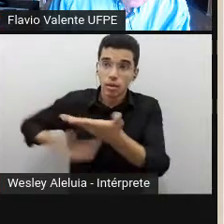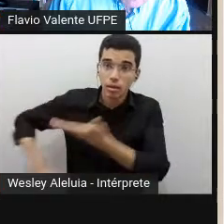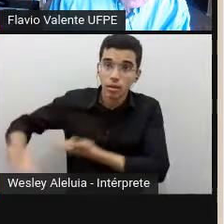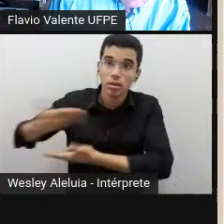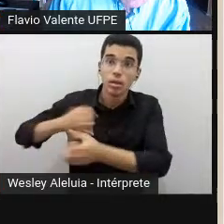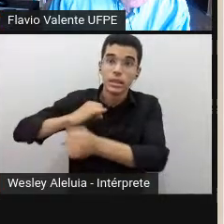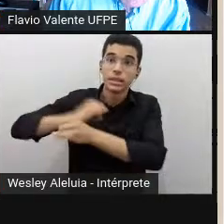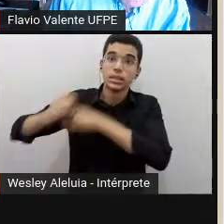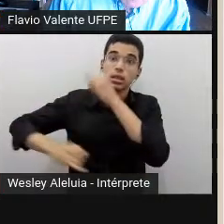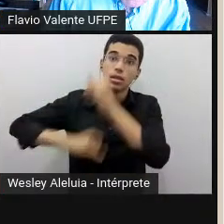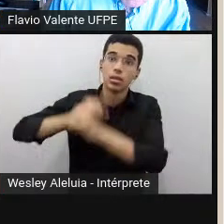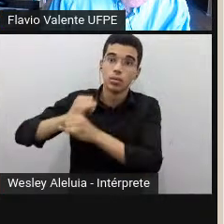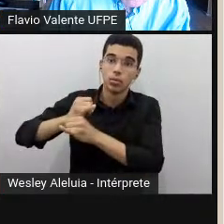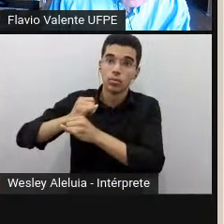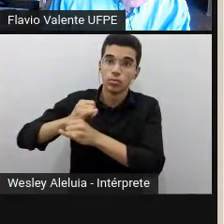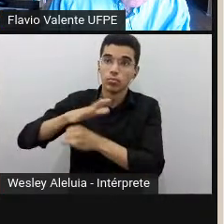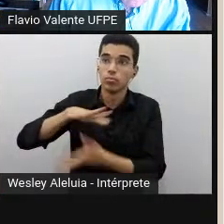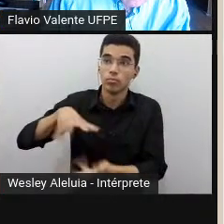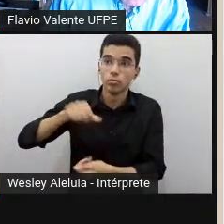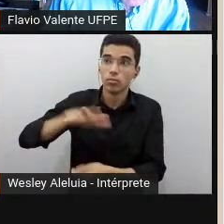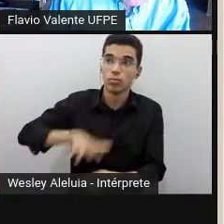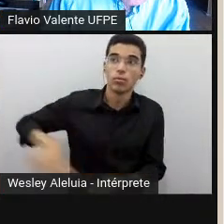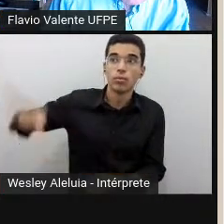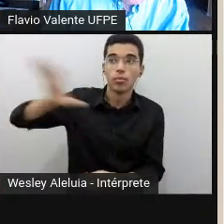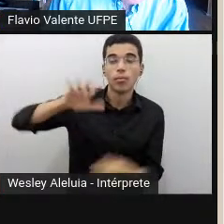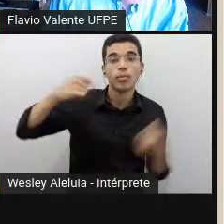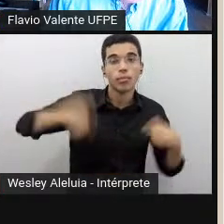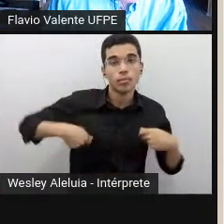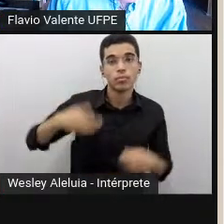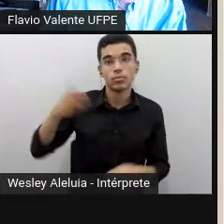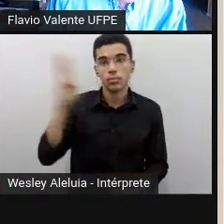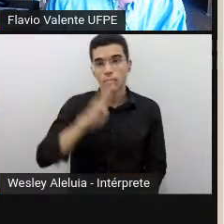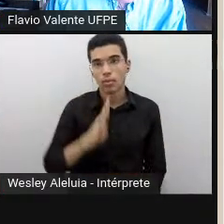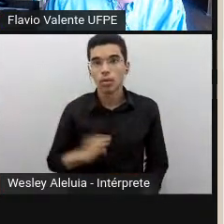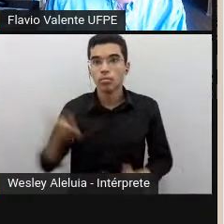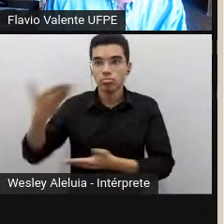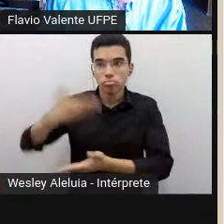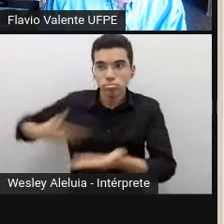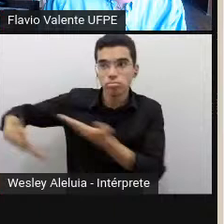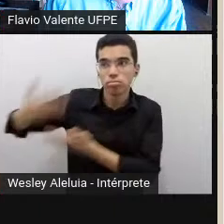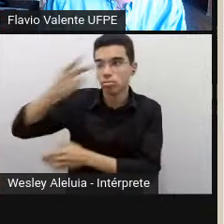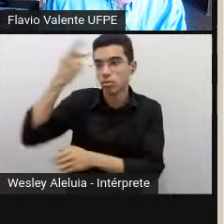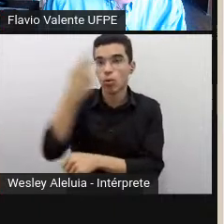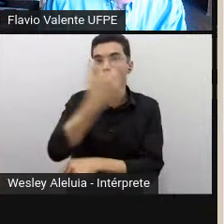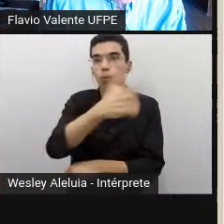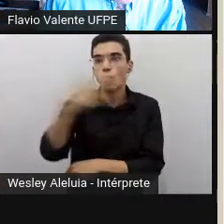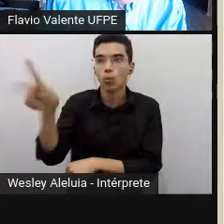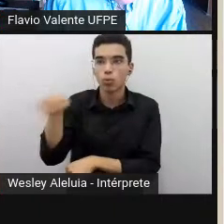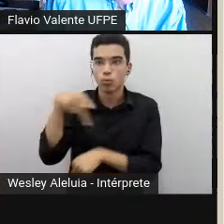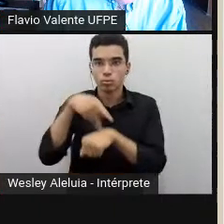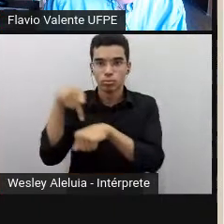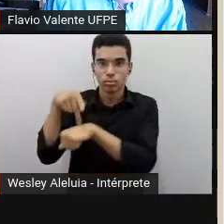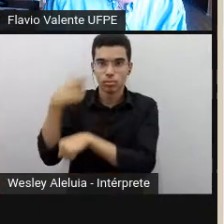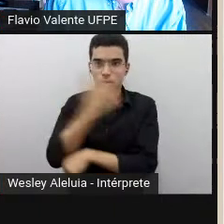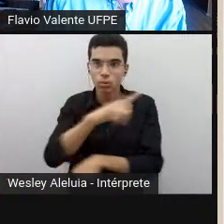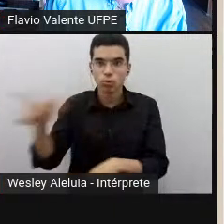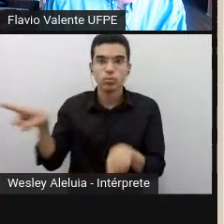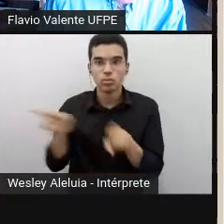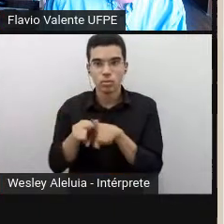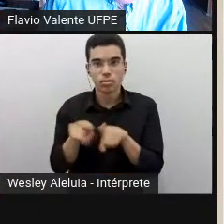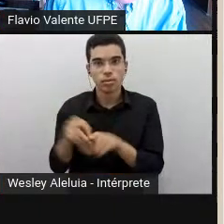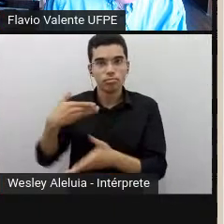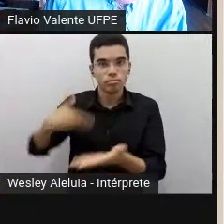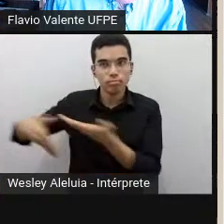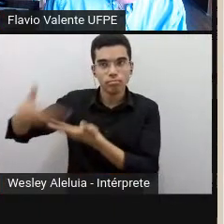para garantir a garantia dos direitos humanos nacionalmente. O próximo. Voltando